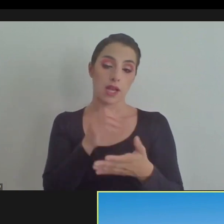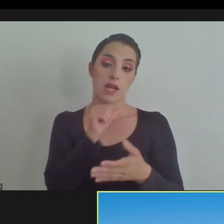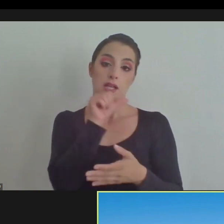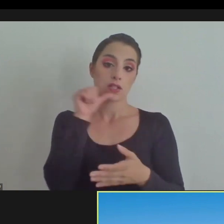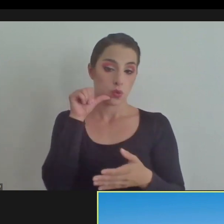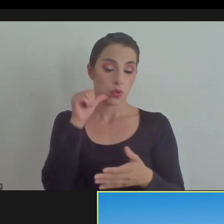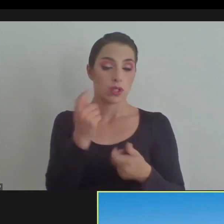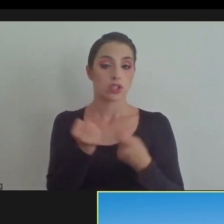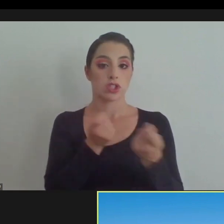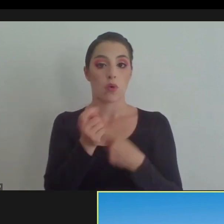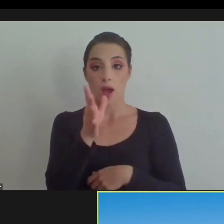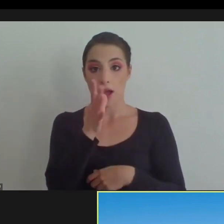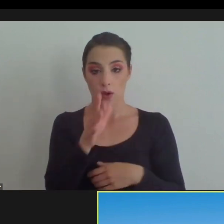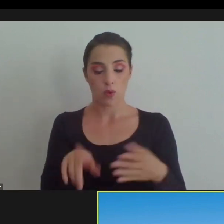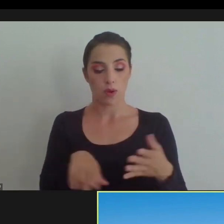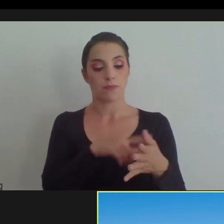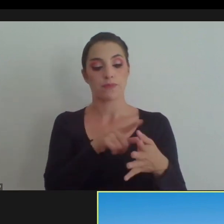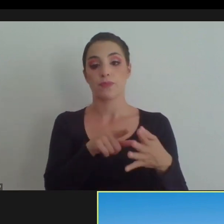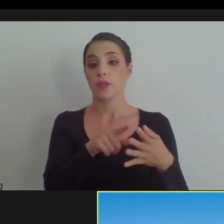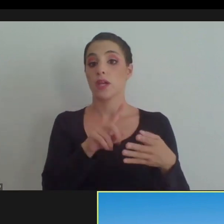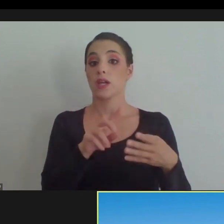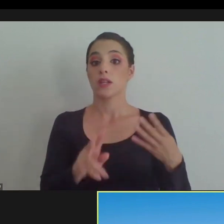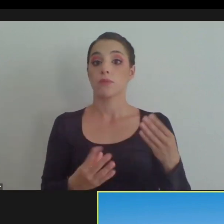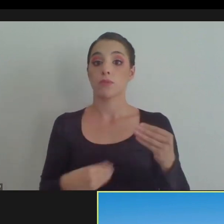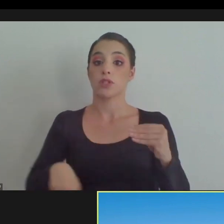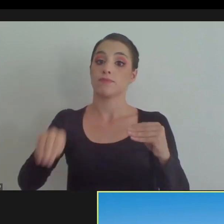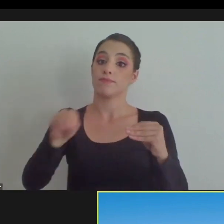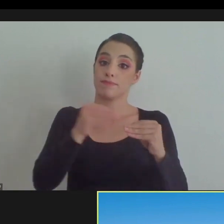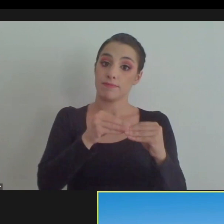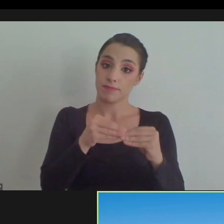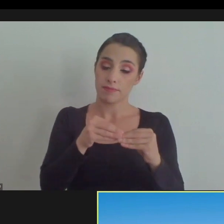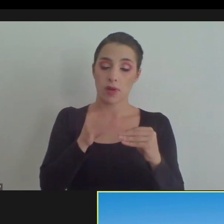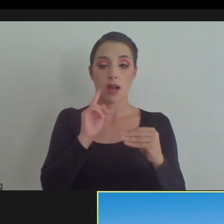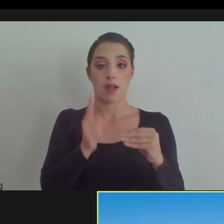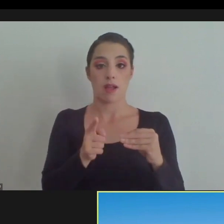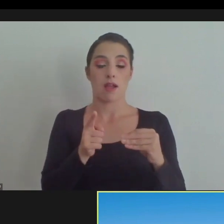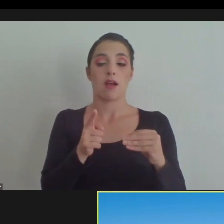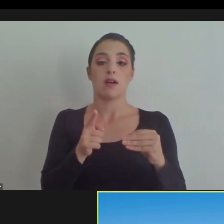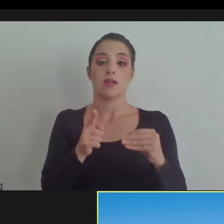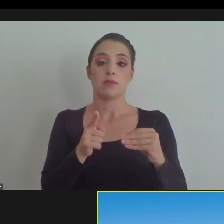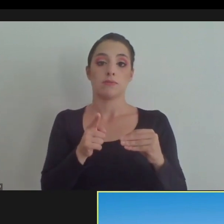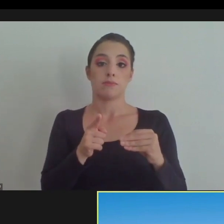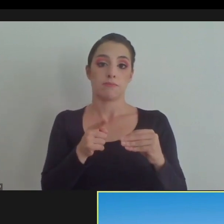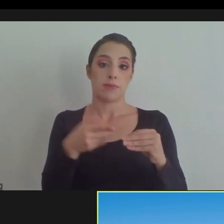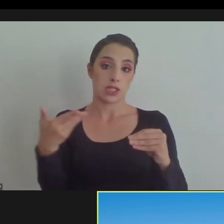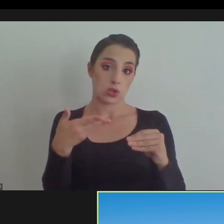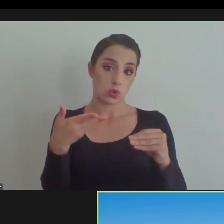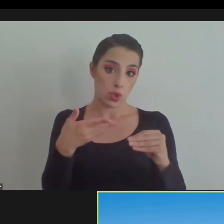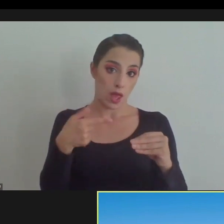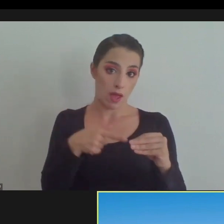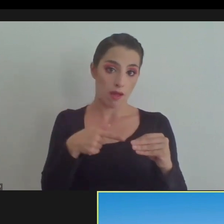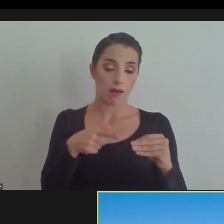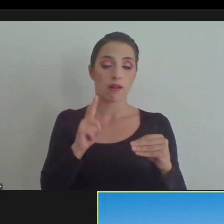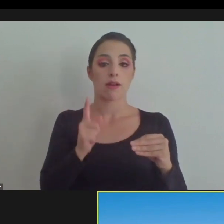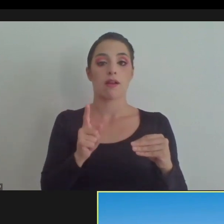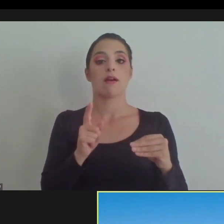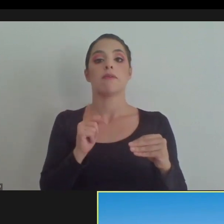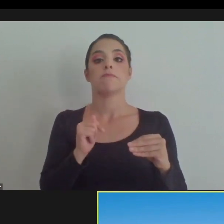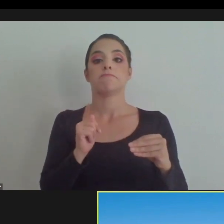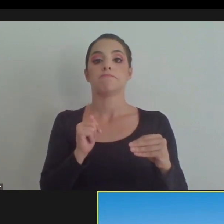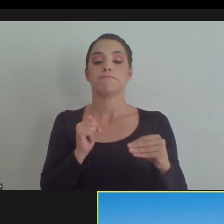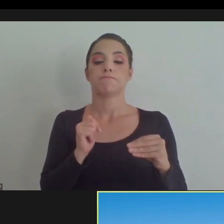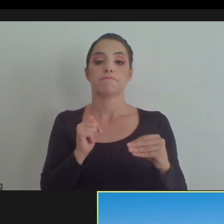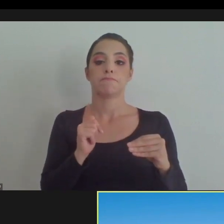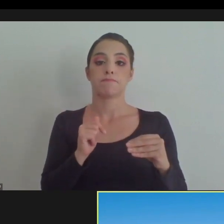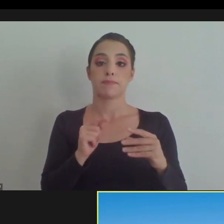4. E depois temos quase como um enablers para estas 4, transversais às 4, que